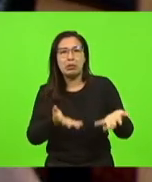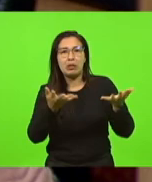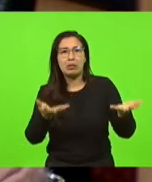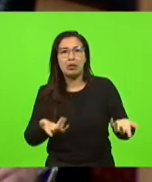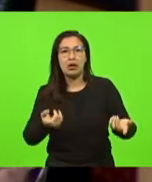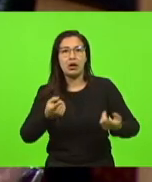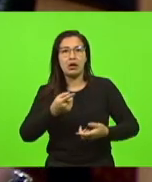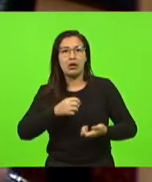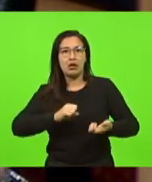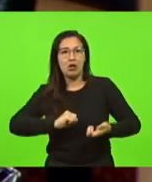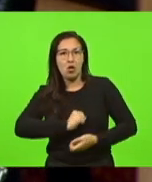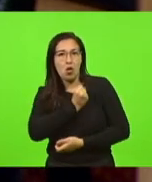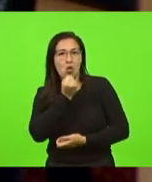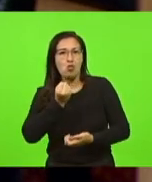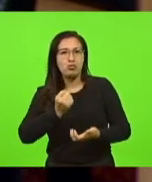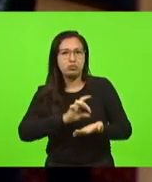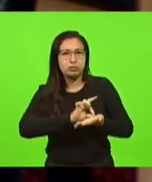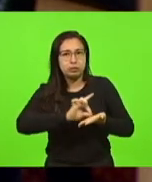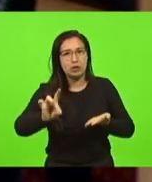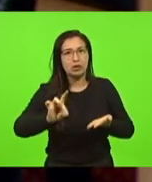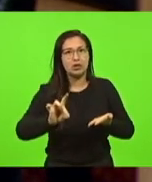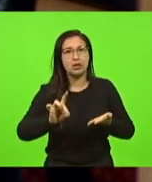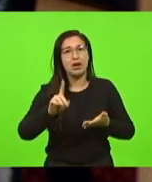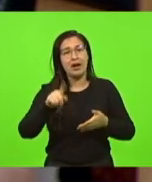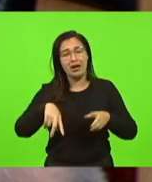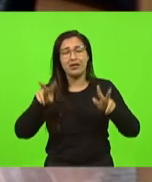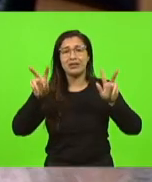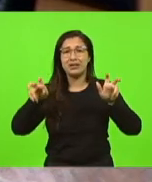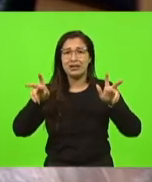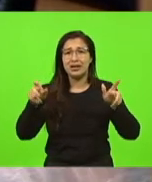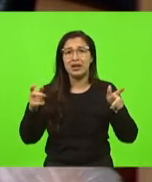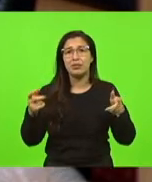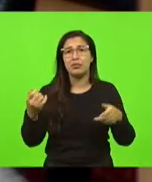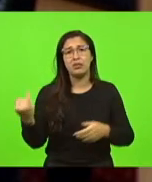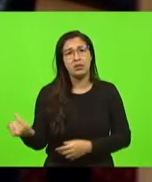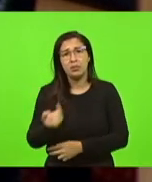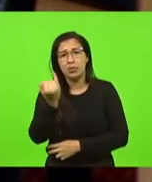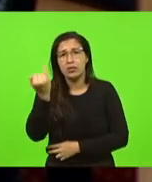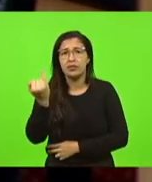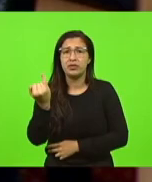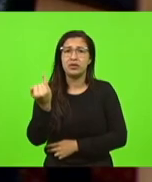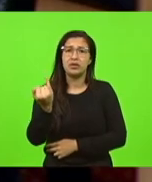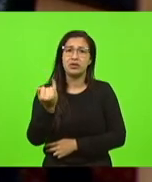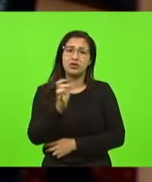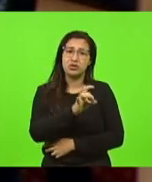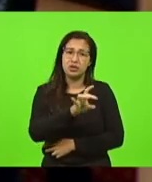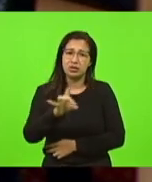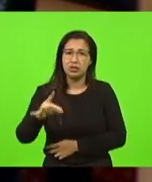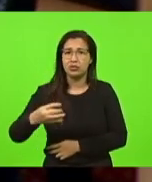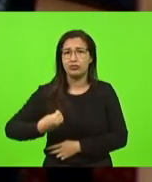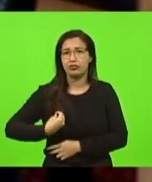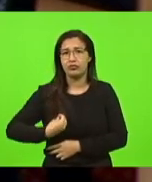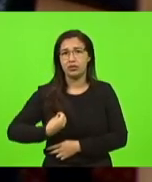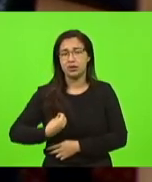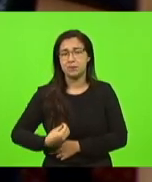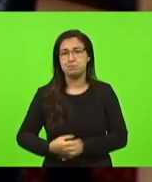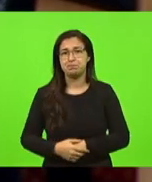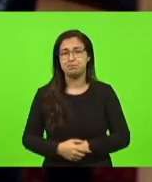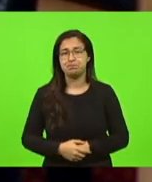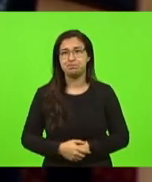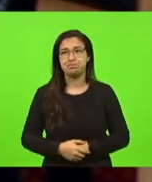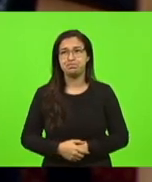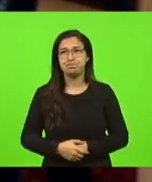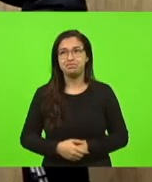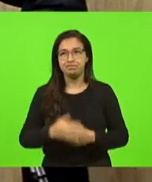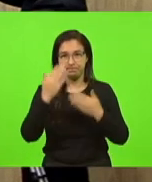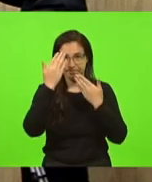ódio, ainda mais num tema tão precioso e caro para a vida das pessoas como este. Conte comigo. Obrigado,